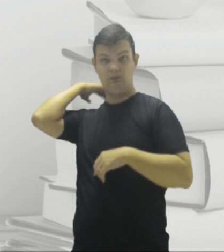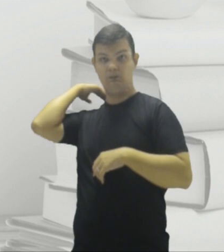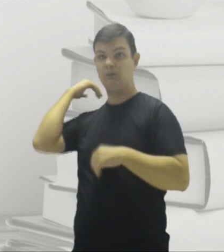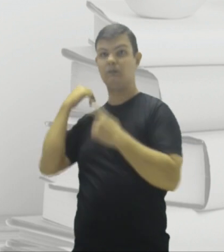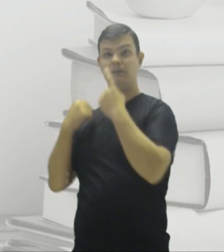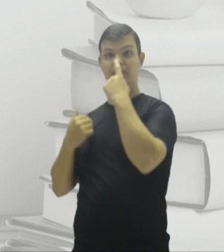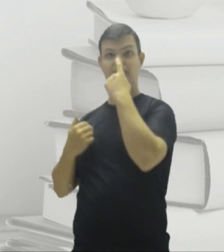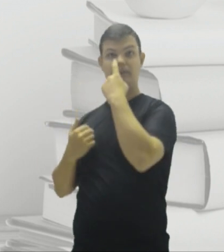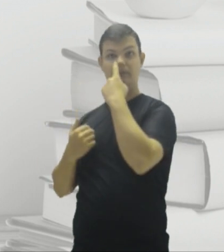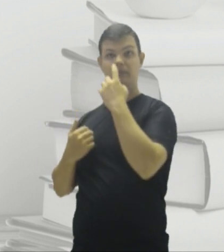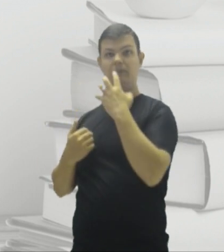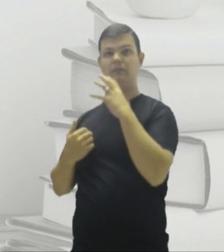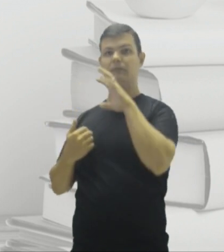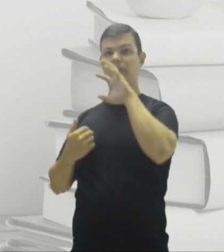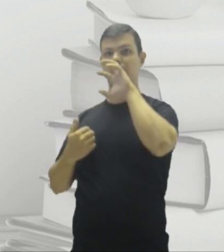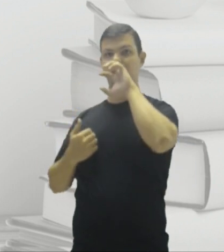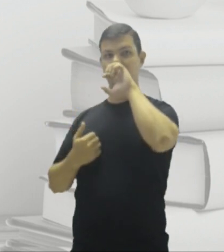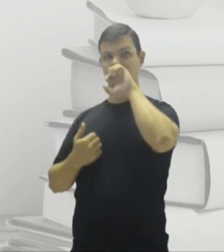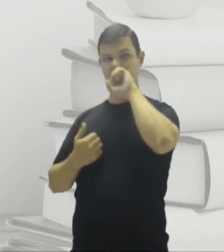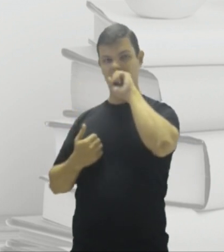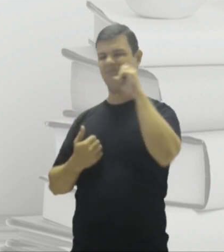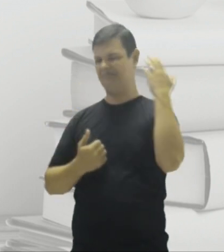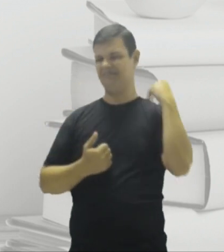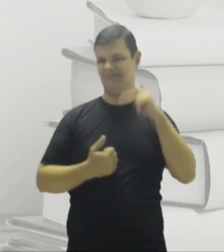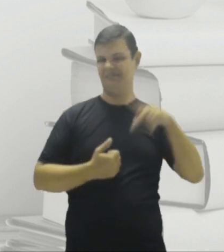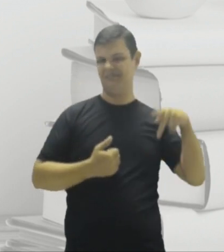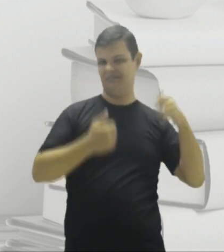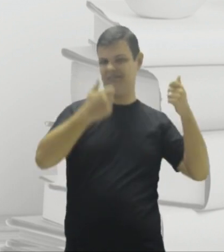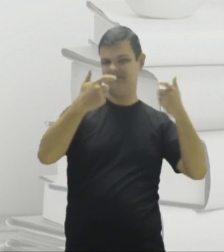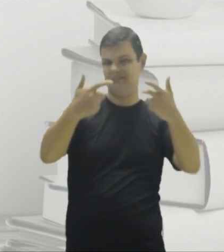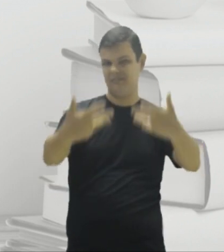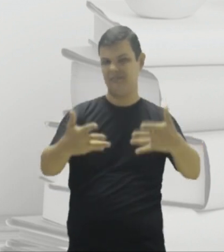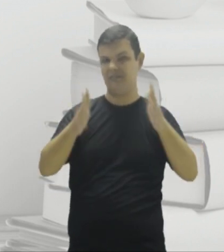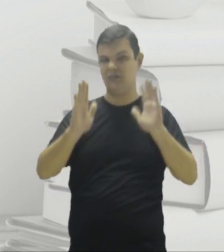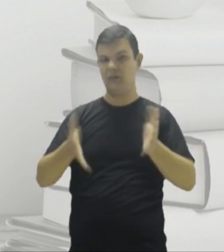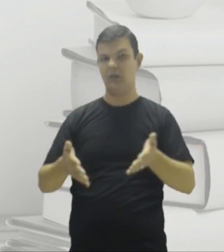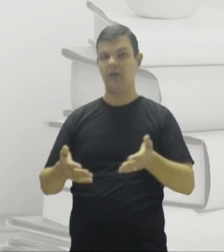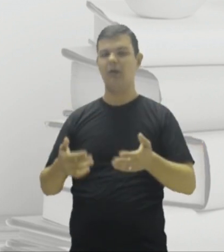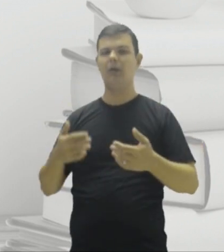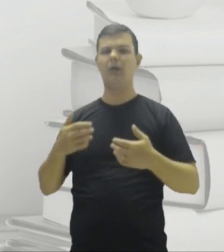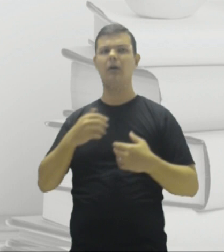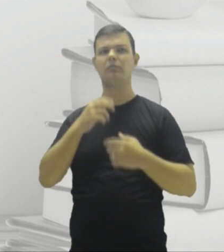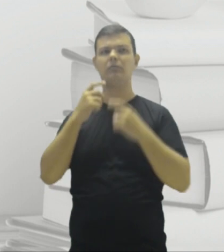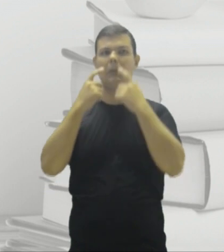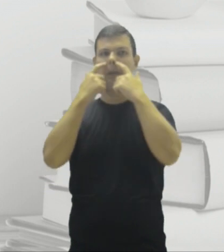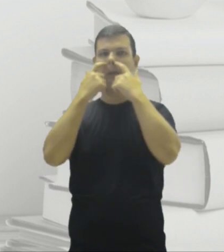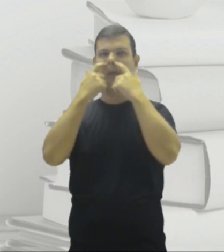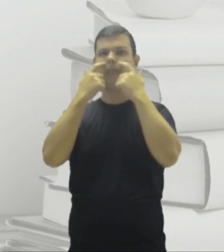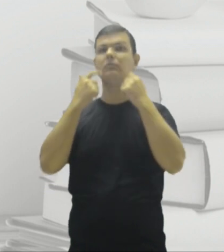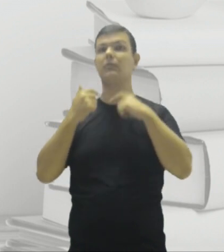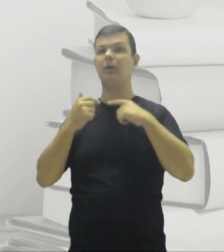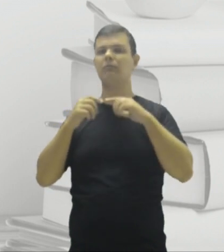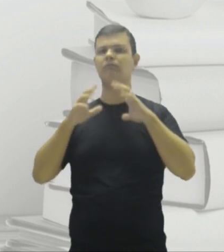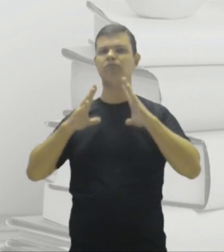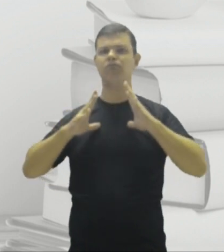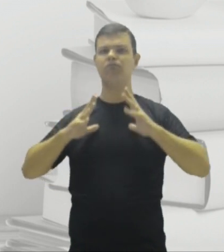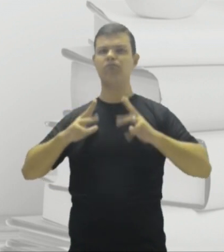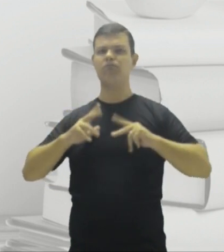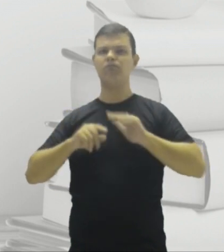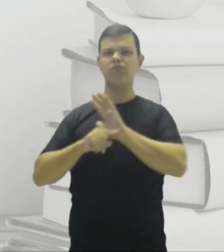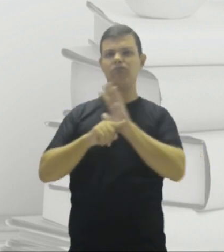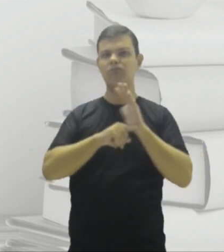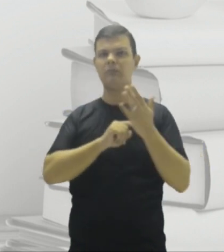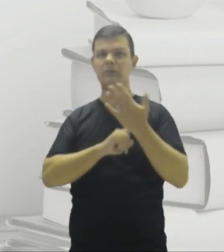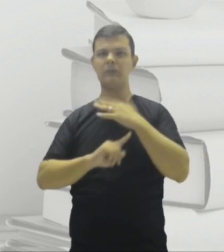entra pelas narinas, né? A professora Elaine já conversou com vocês sobre isso. E nós temos aqui o filtro, os pelos nasais, para filtrar